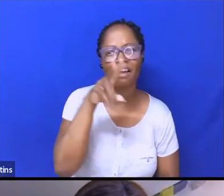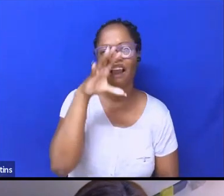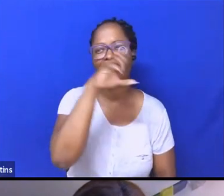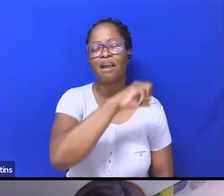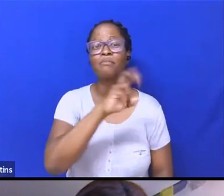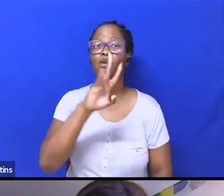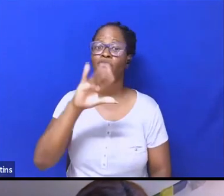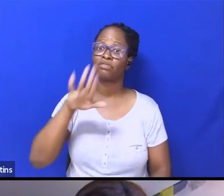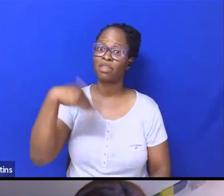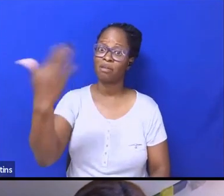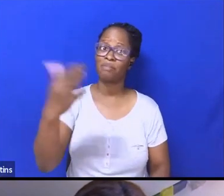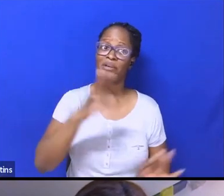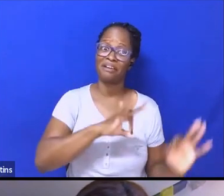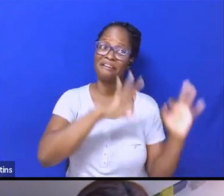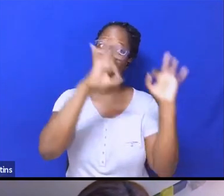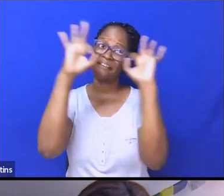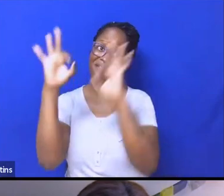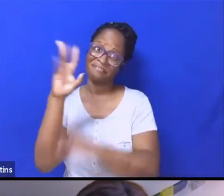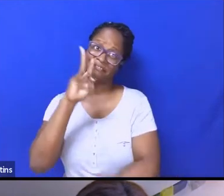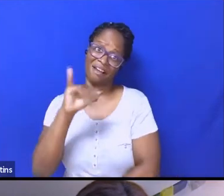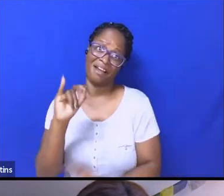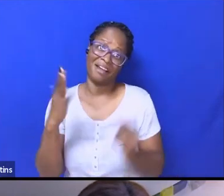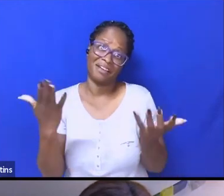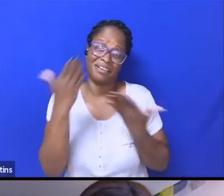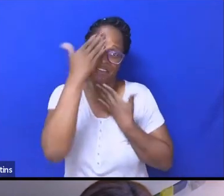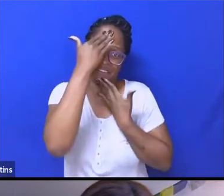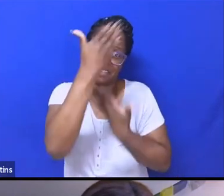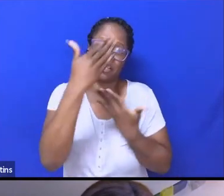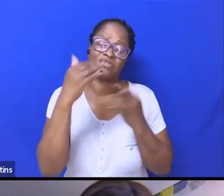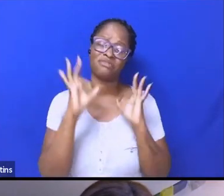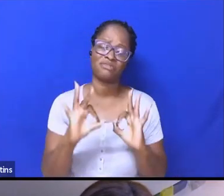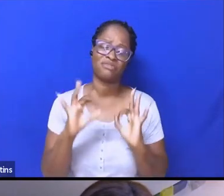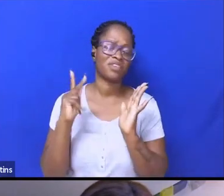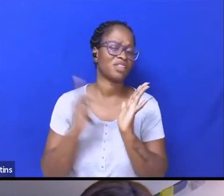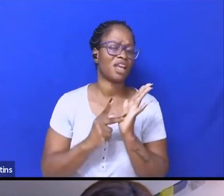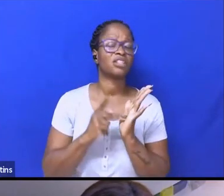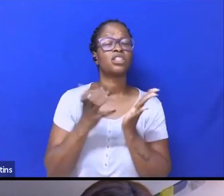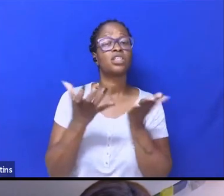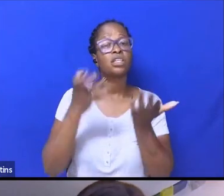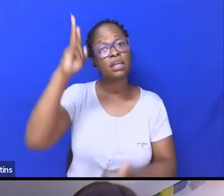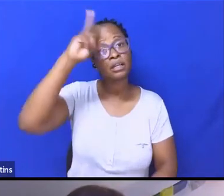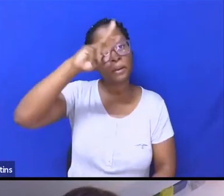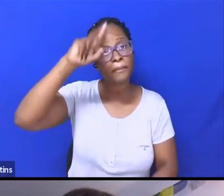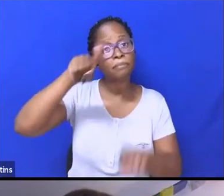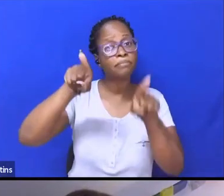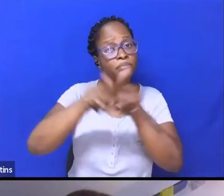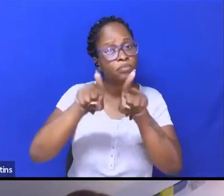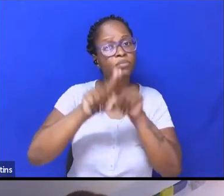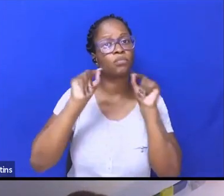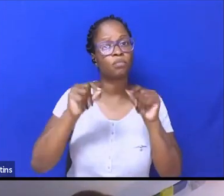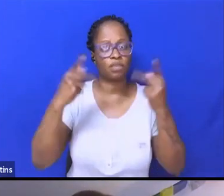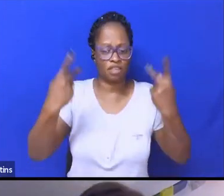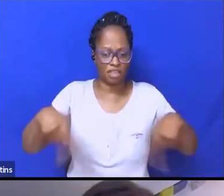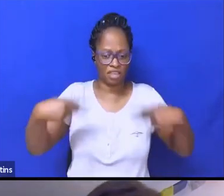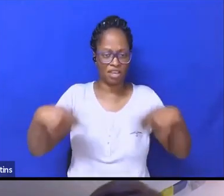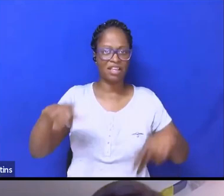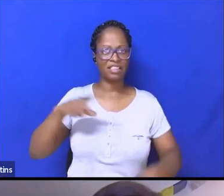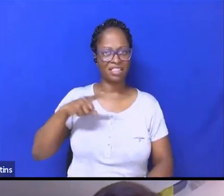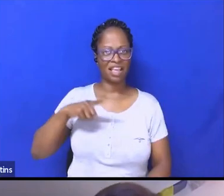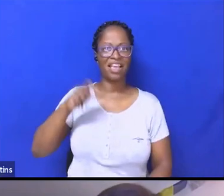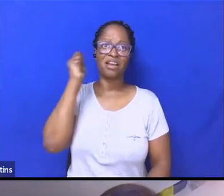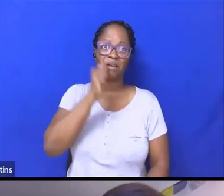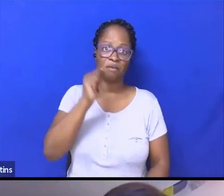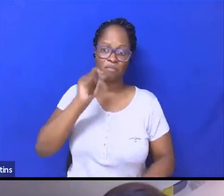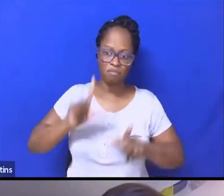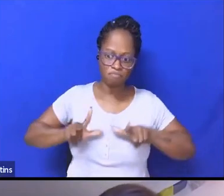depois que talvez esteja assistindo depois mas queria agradecer de verdade queria lembrar que aqui enfim as mina faz um